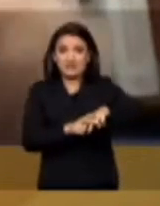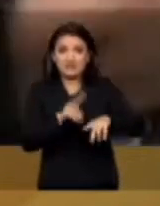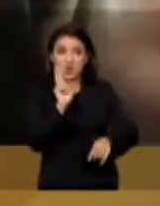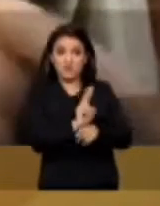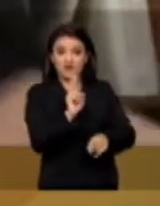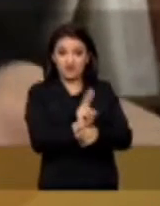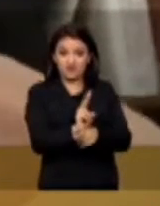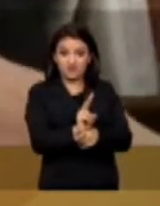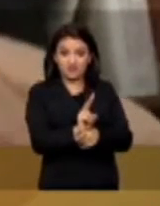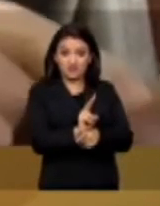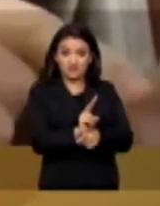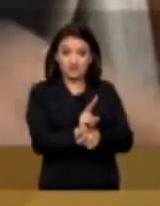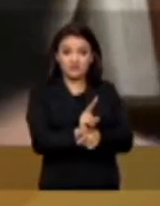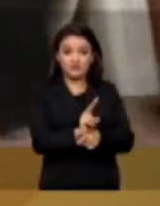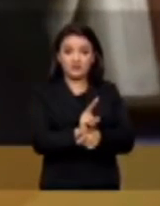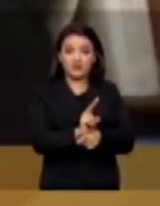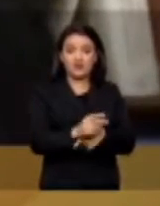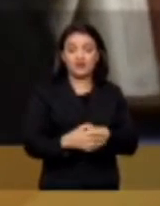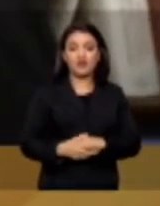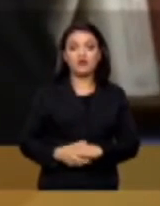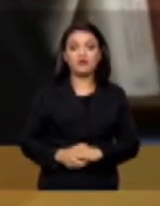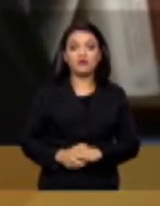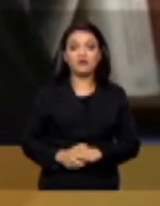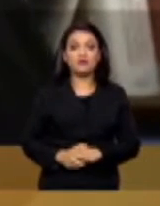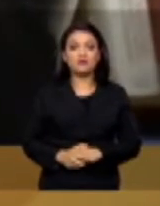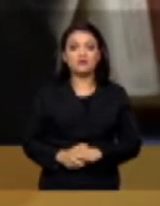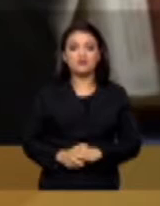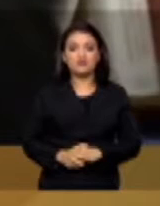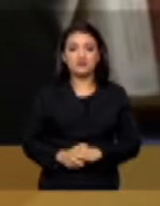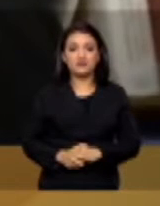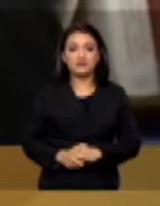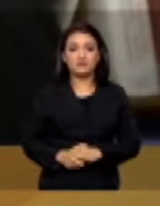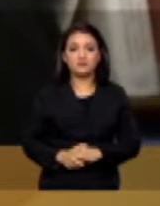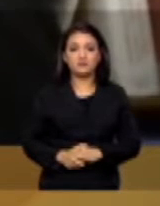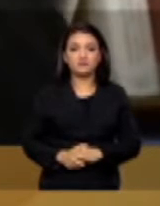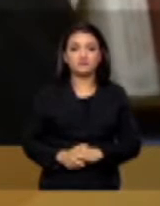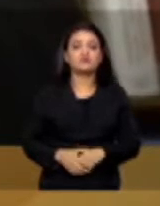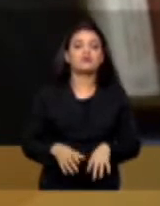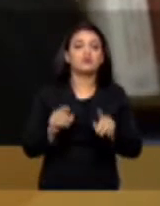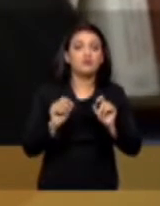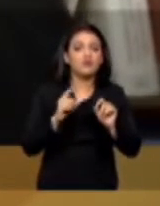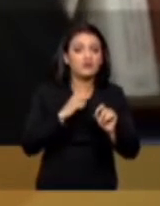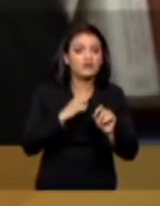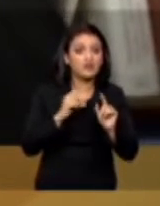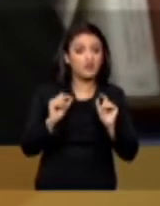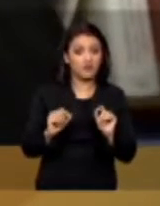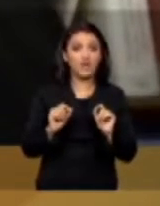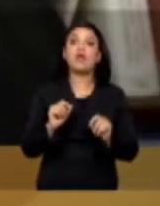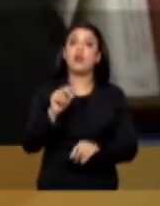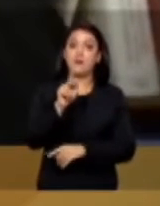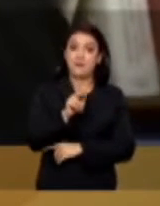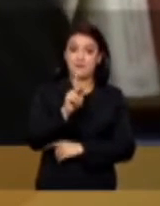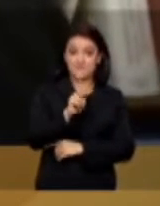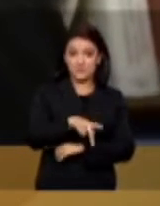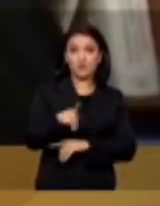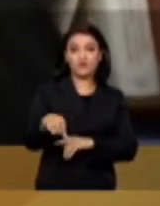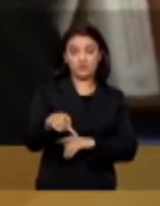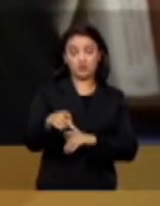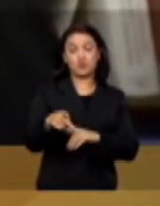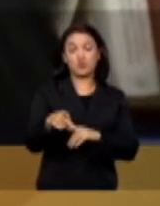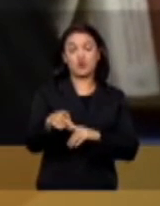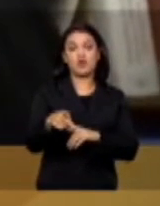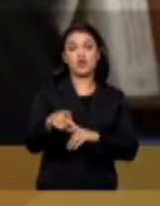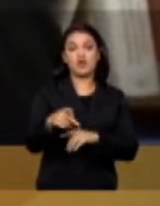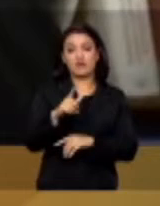mais. Quer dizer, eu acabo de ler dados de um estudo de uma professora da Pontifícia Universidade Católica de